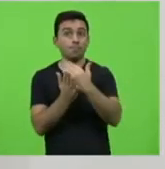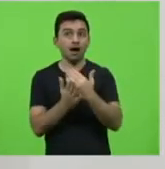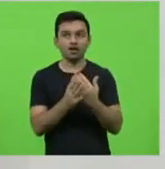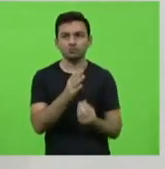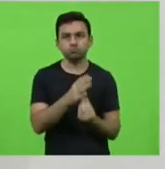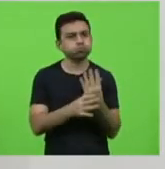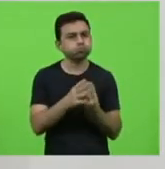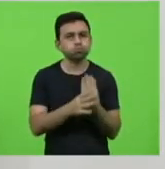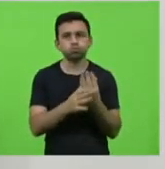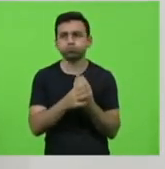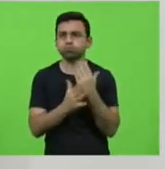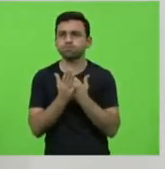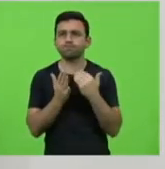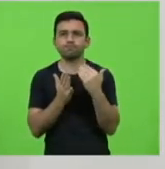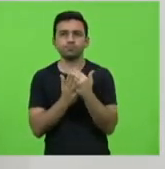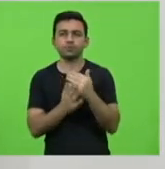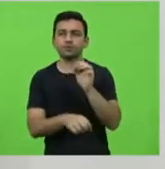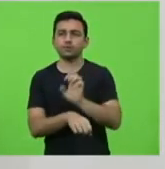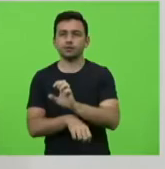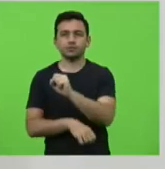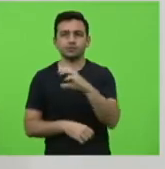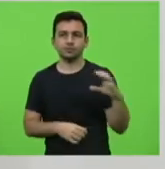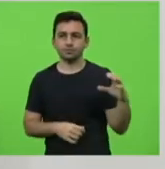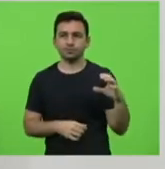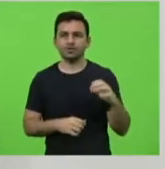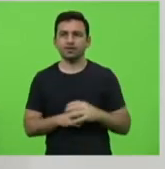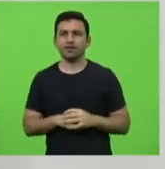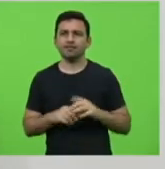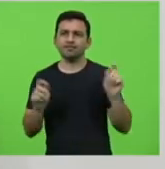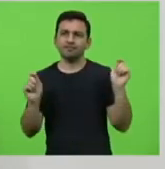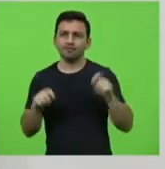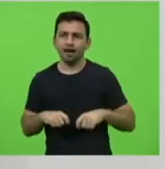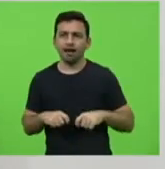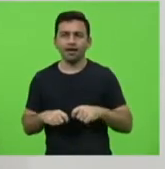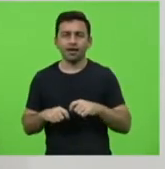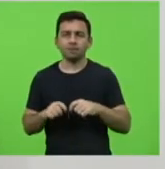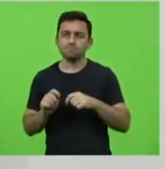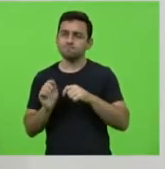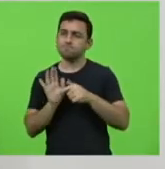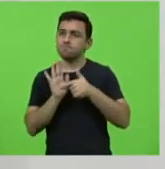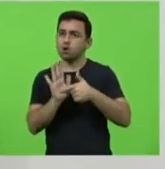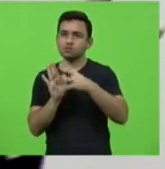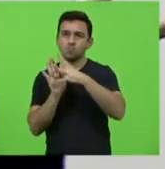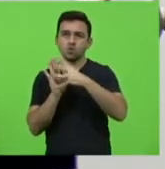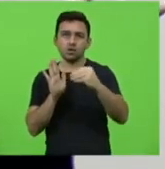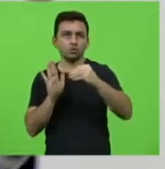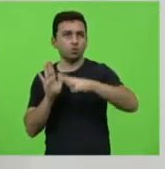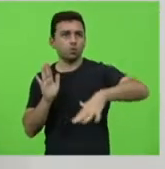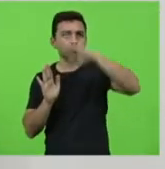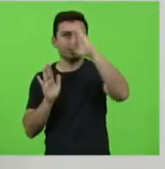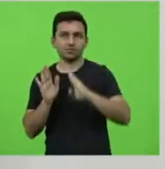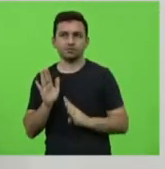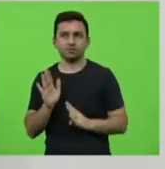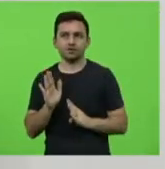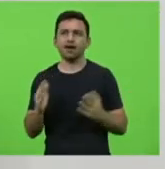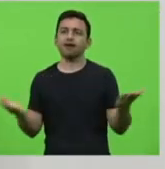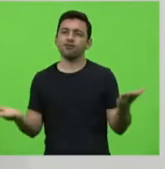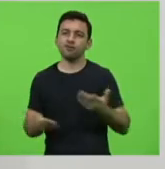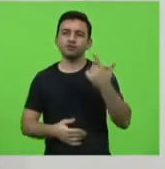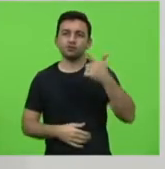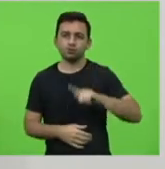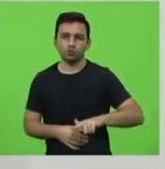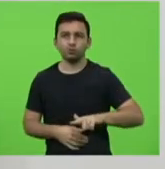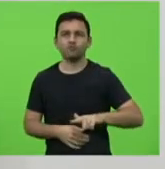estado catarinense e servindo inúmeras vezes de exemplo para o Brasil. E agora nós estamos, mais uma vez, numa